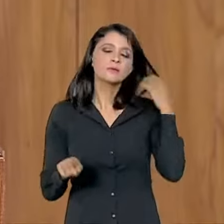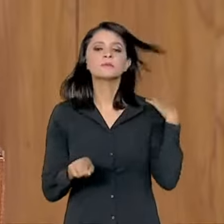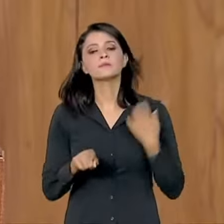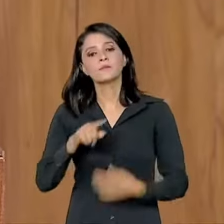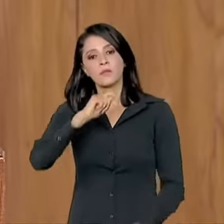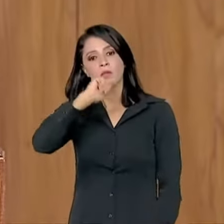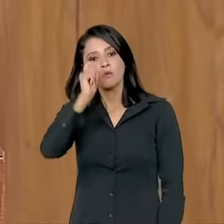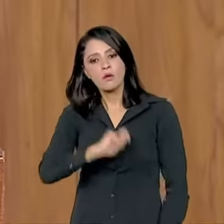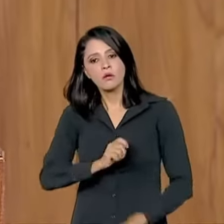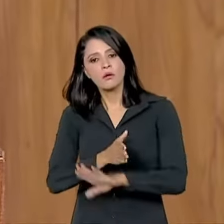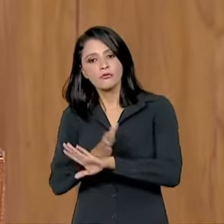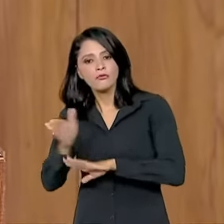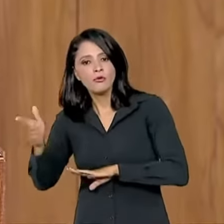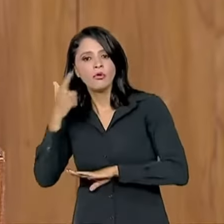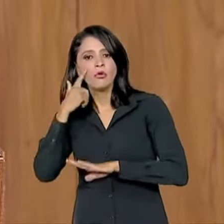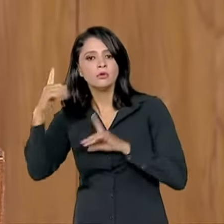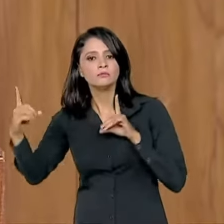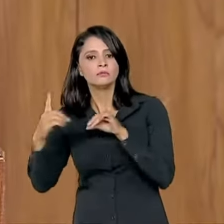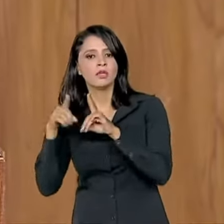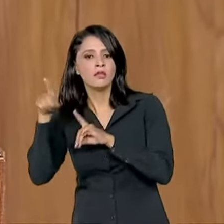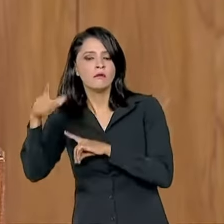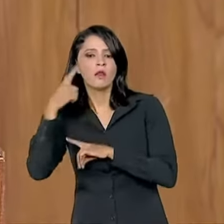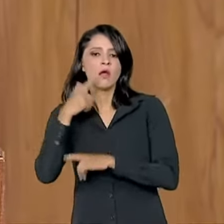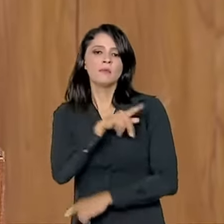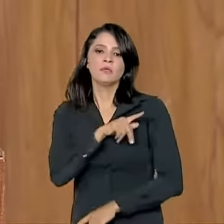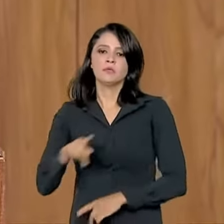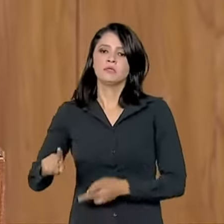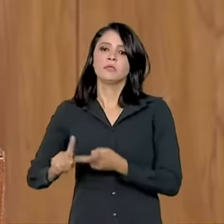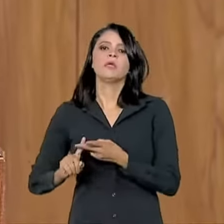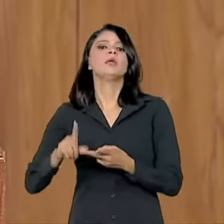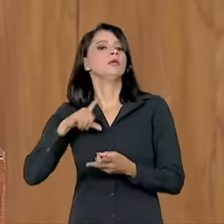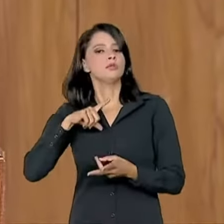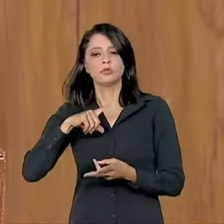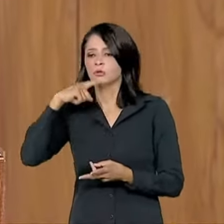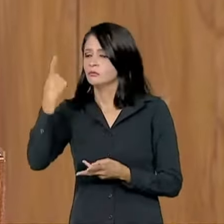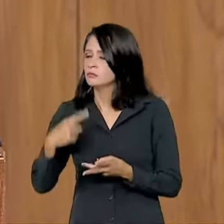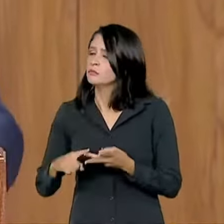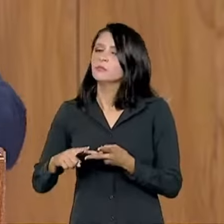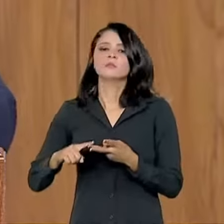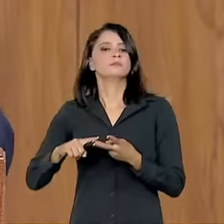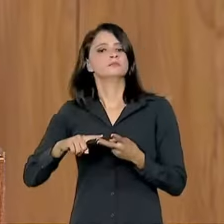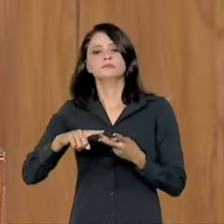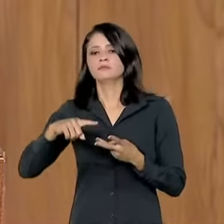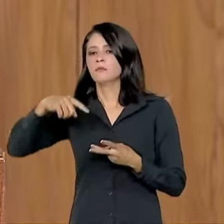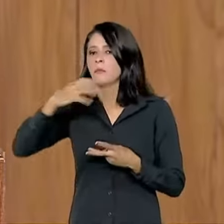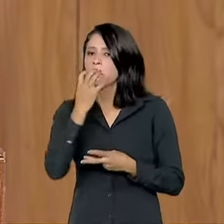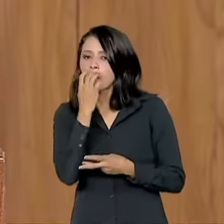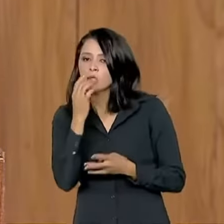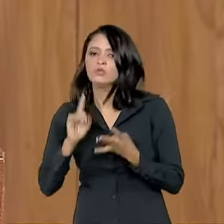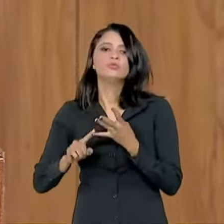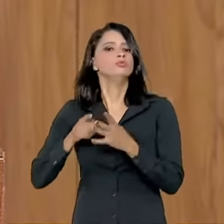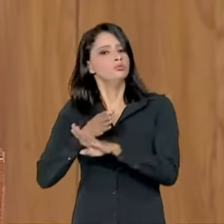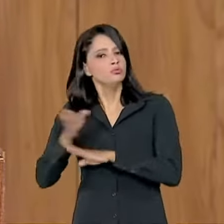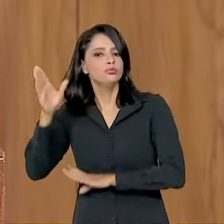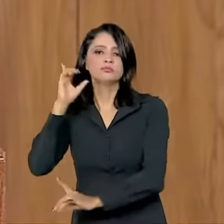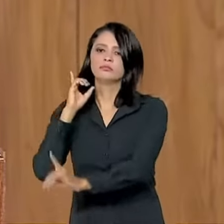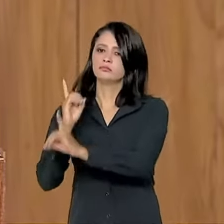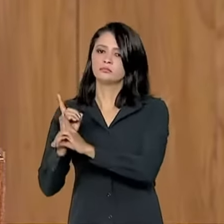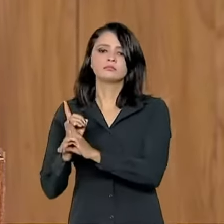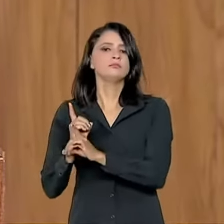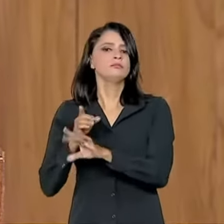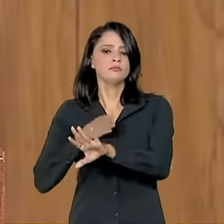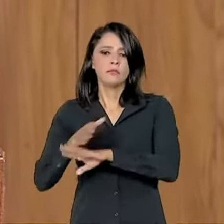à Ucrânia, ele já teve com Zelensky, ele já teve com o Putin, ele já teve com o Maduro, ele já teve, ou seja,